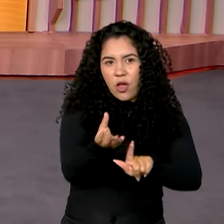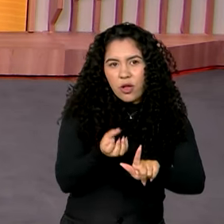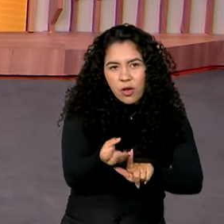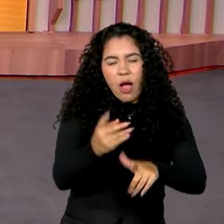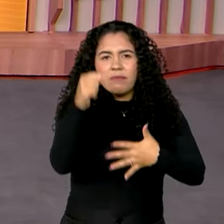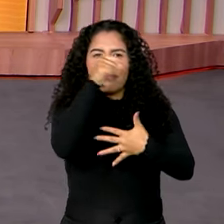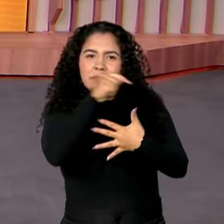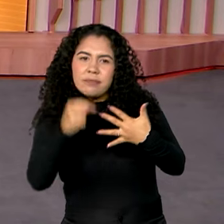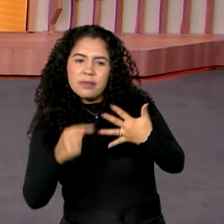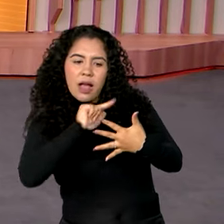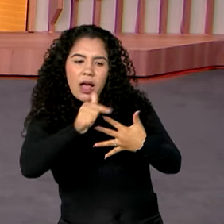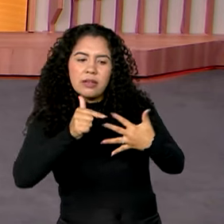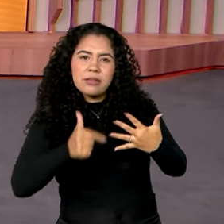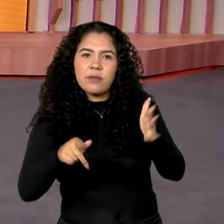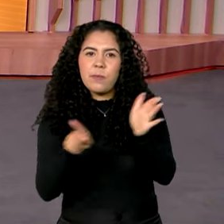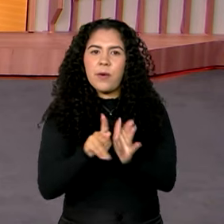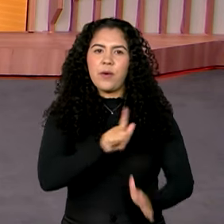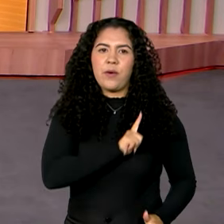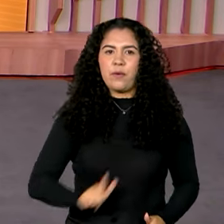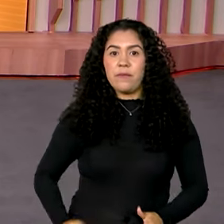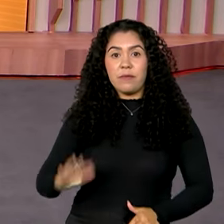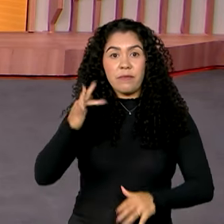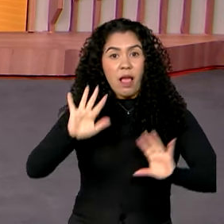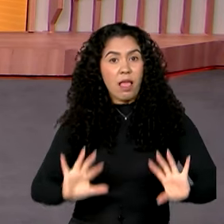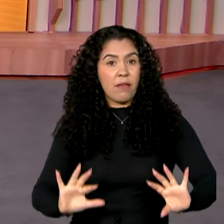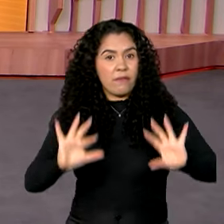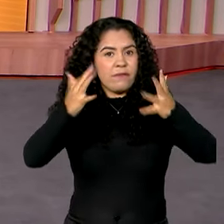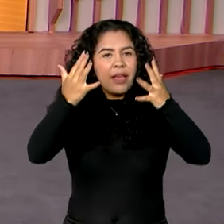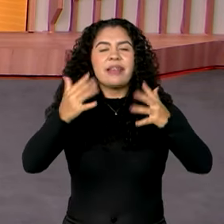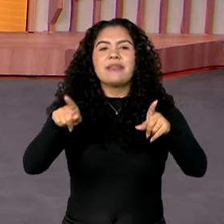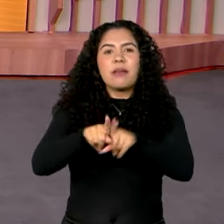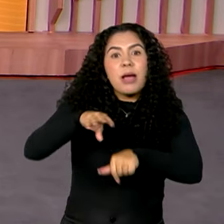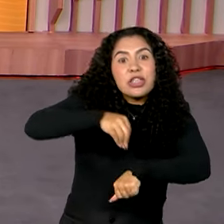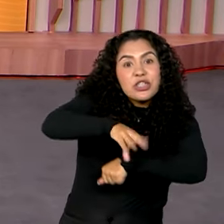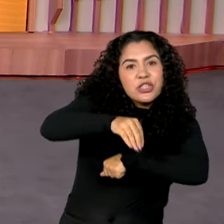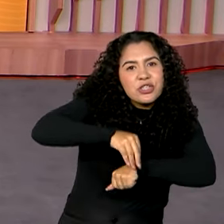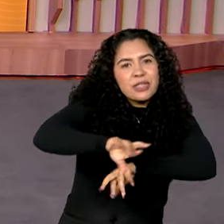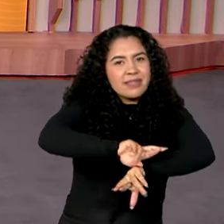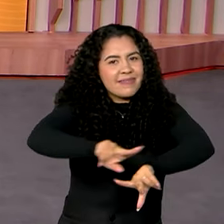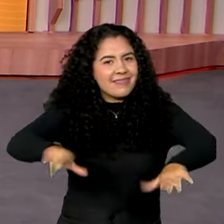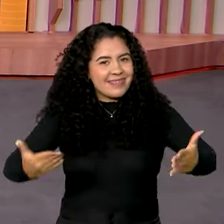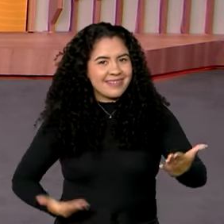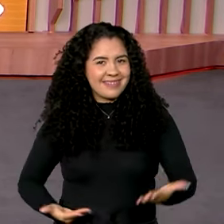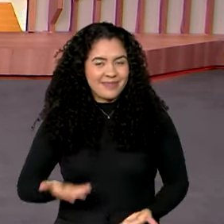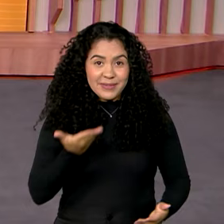as ações do governo federal, com eventos ao vivo, dicas e serviços para